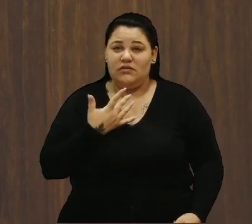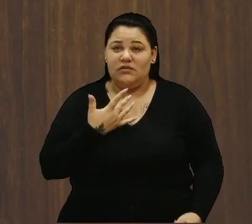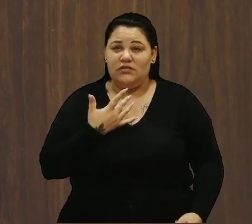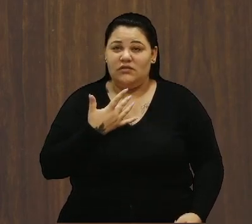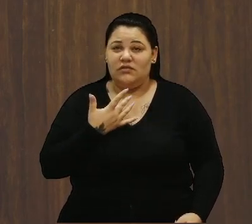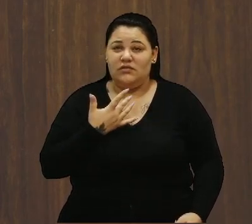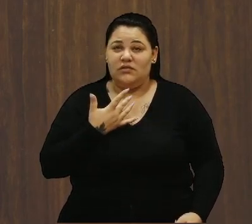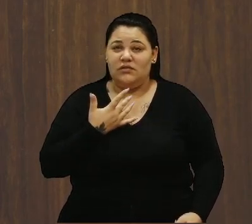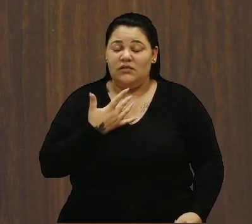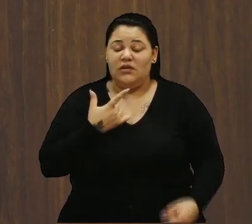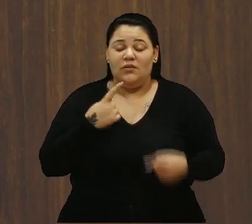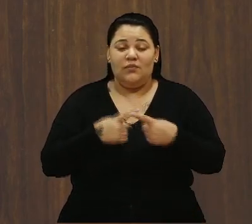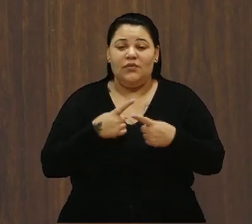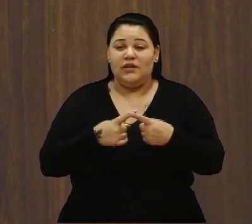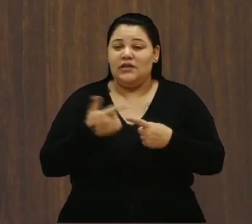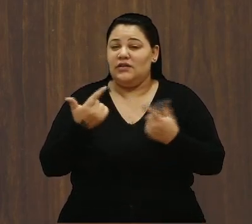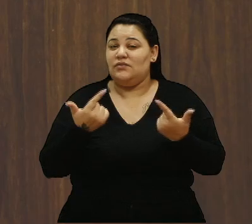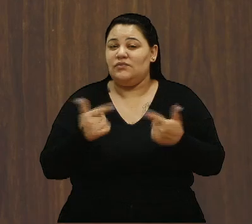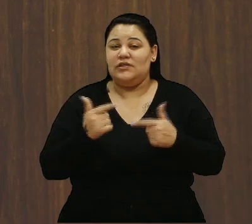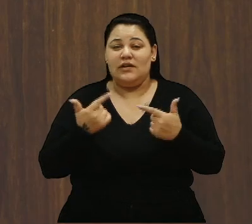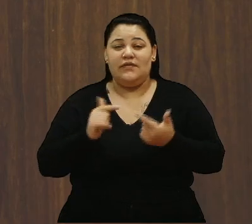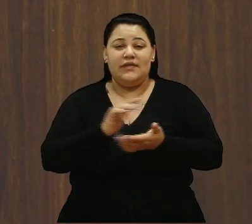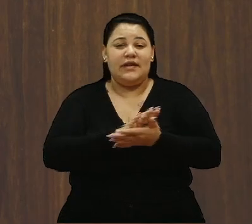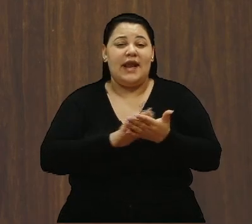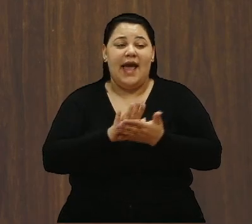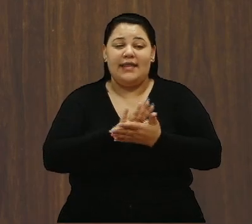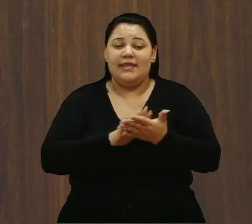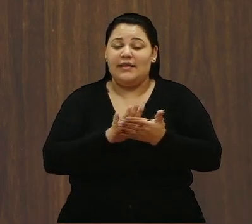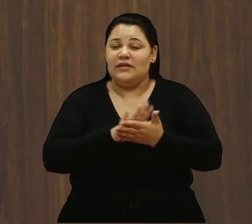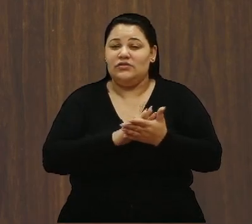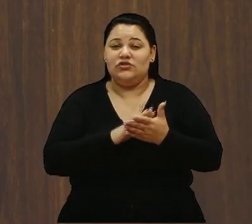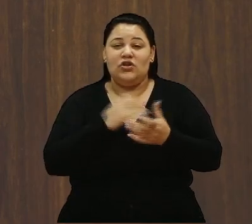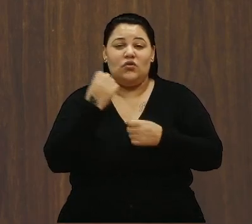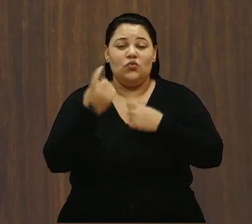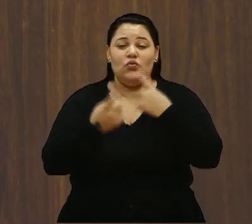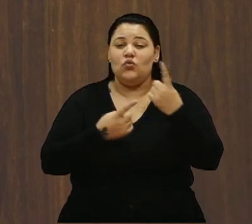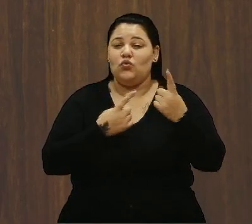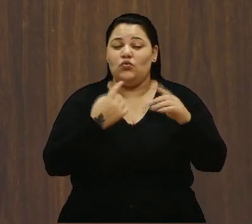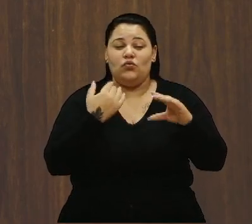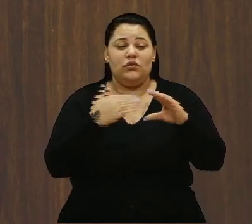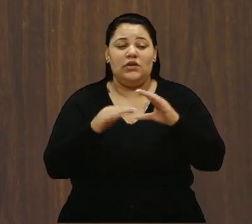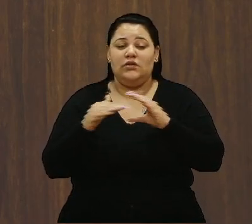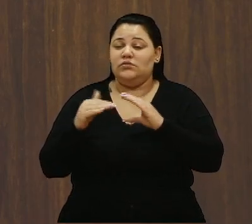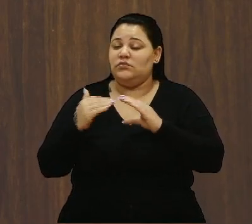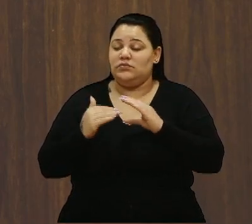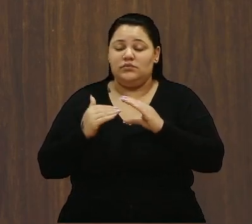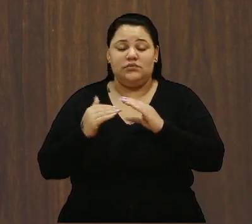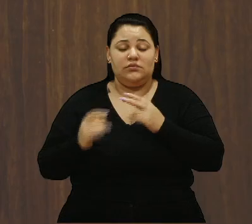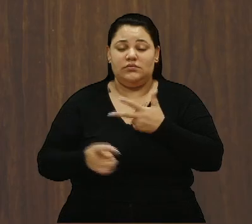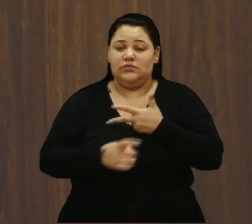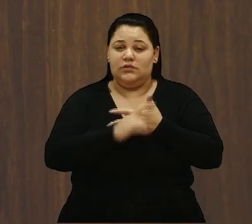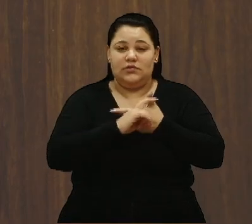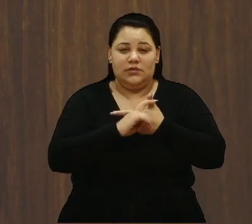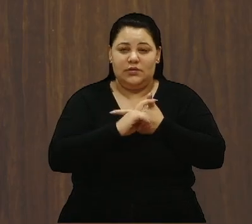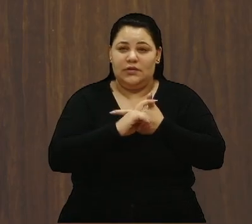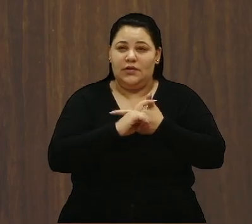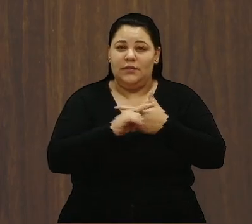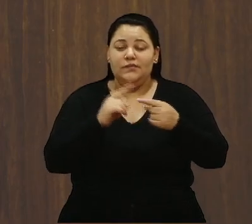uma sinalização de algum encaminhamento por parte do Poder Executivo, porque